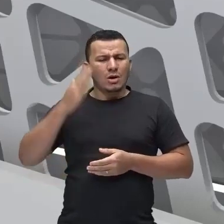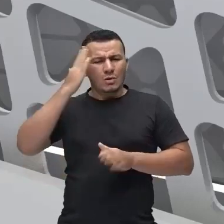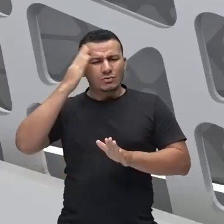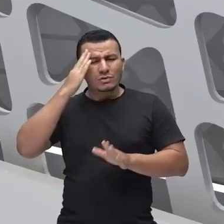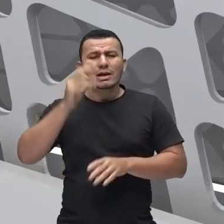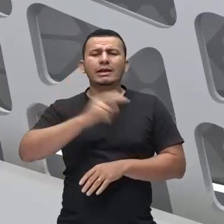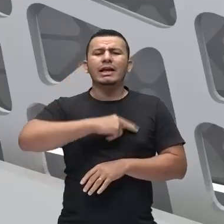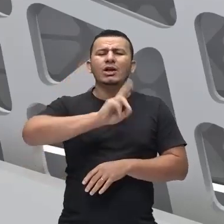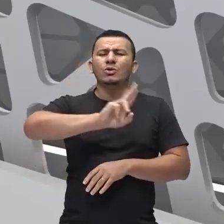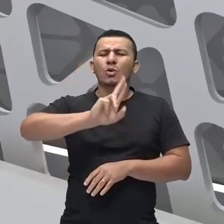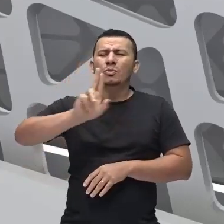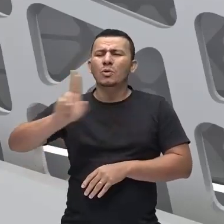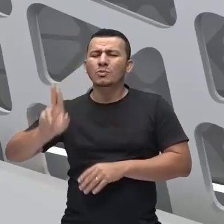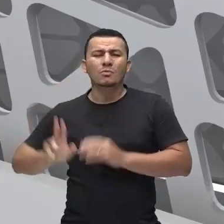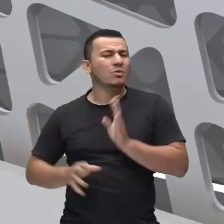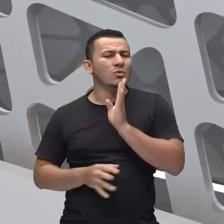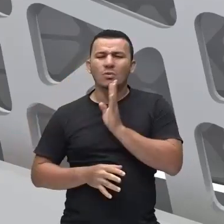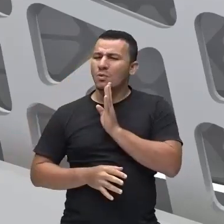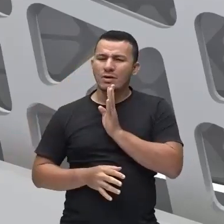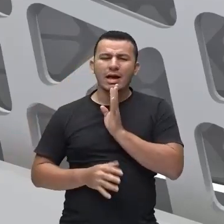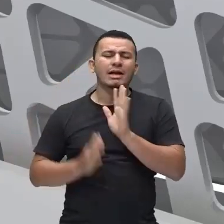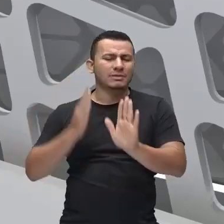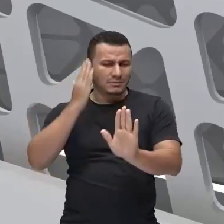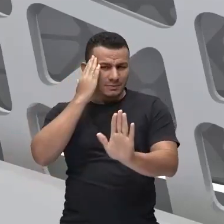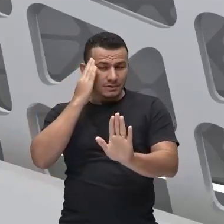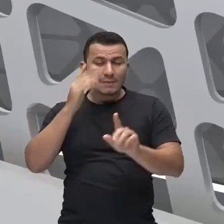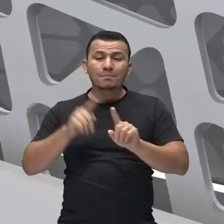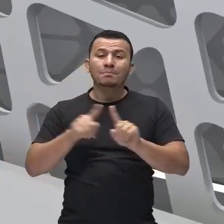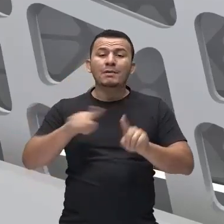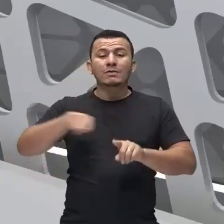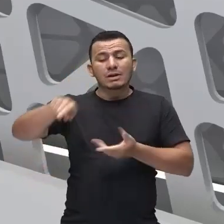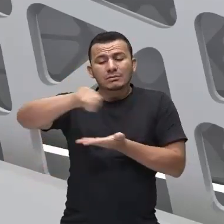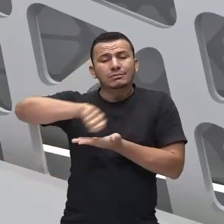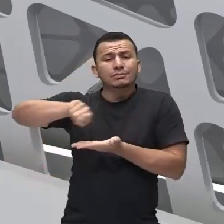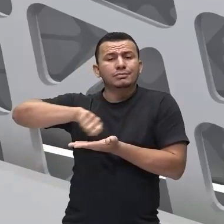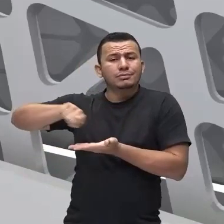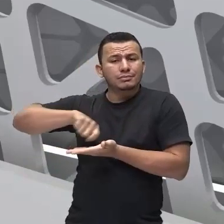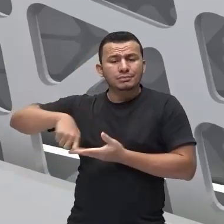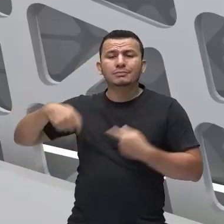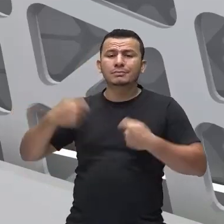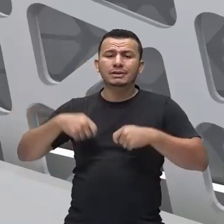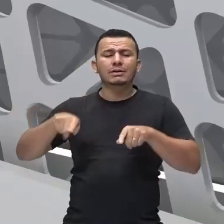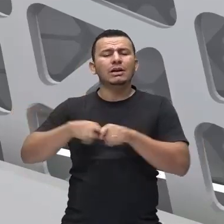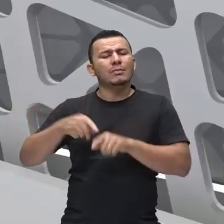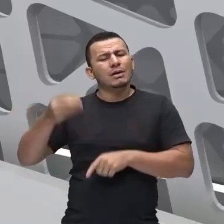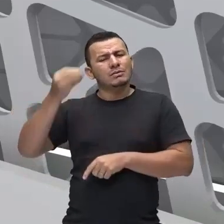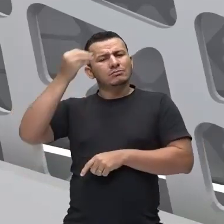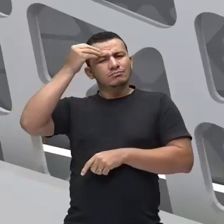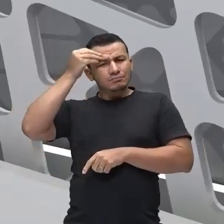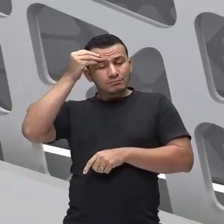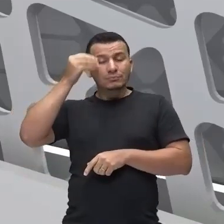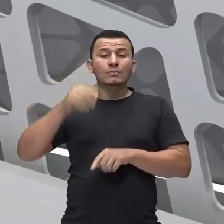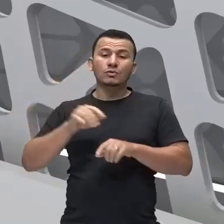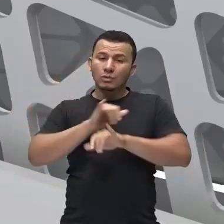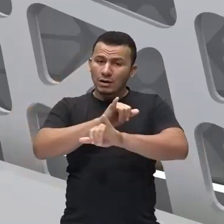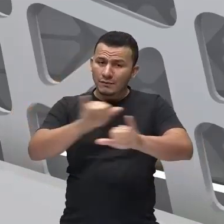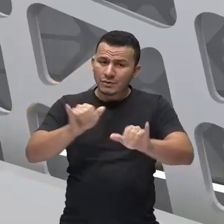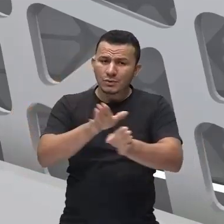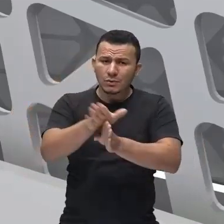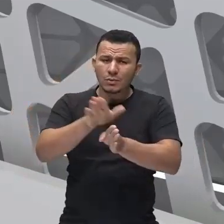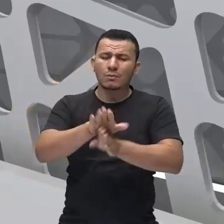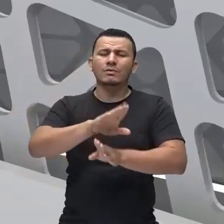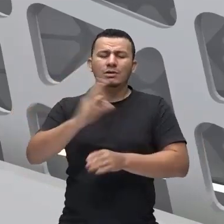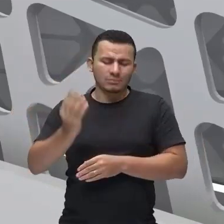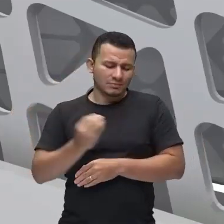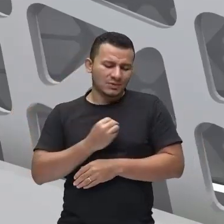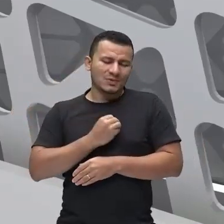muito acostumados no dia a dia, mas anotem, tá? Gravem aí, já disse para vocês, no